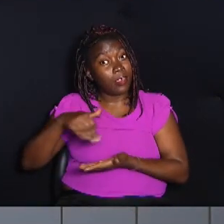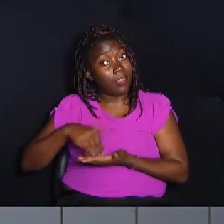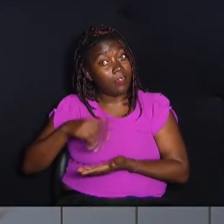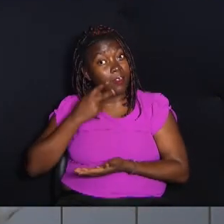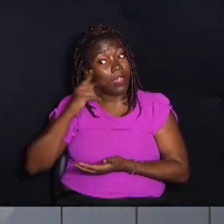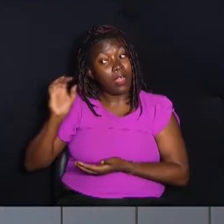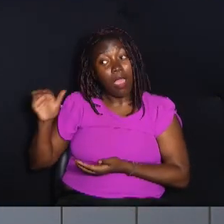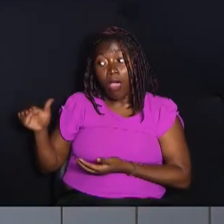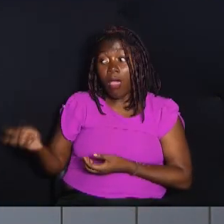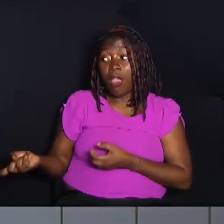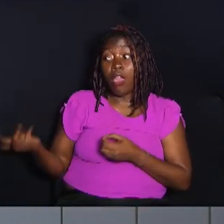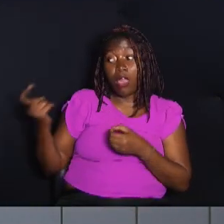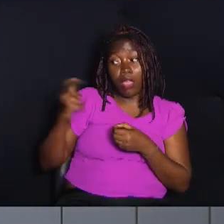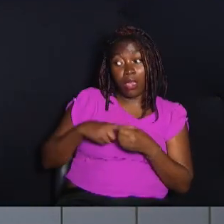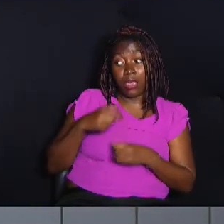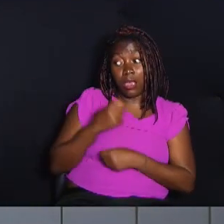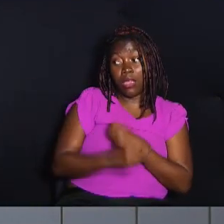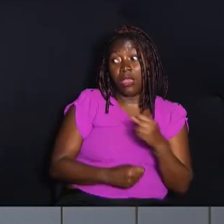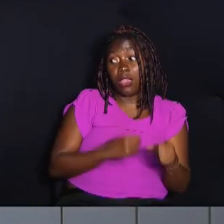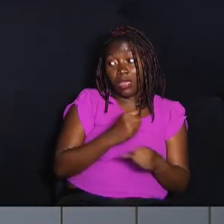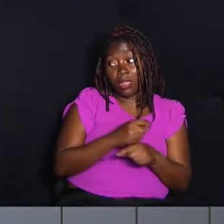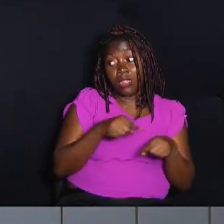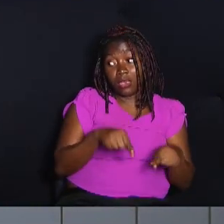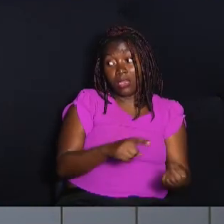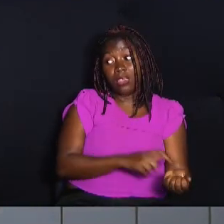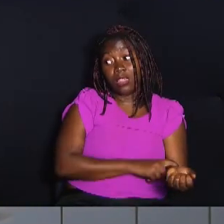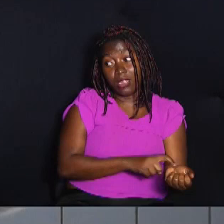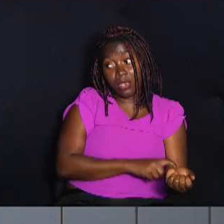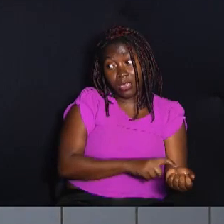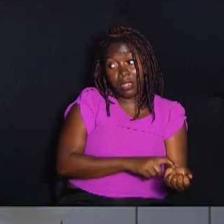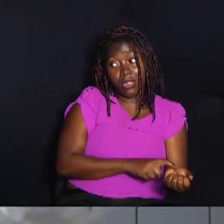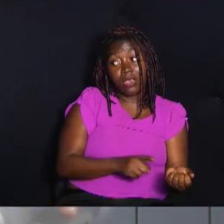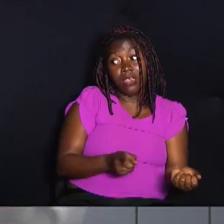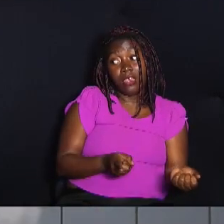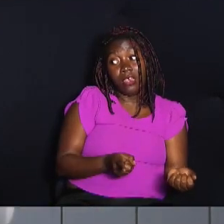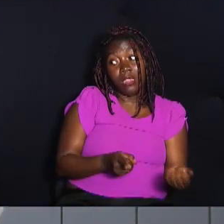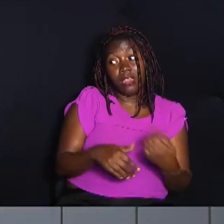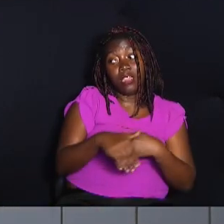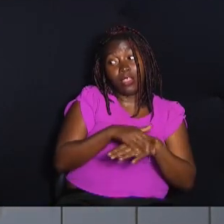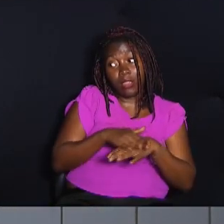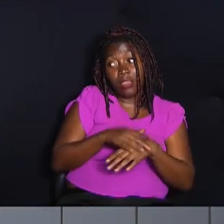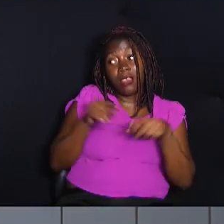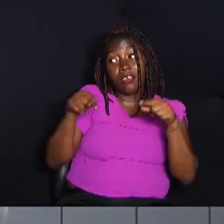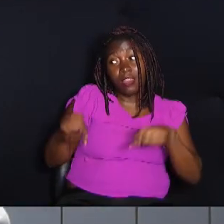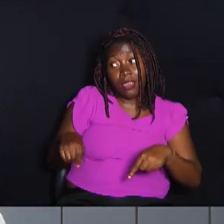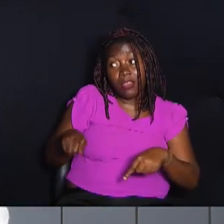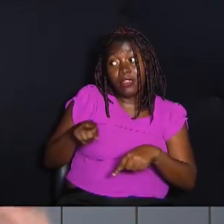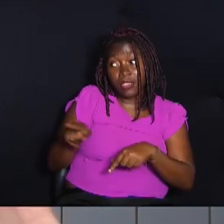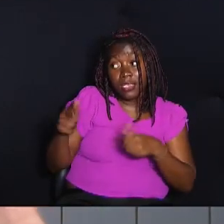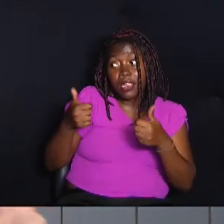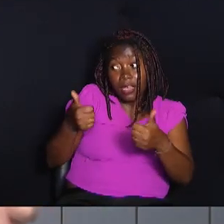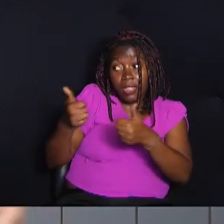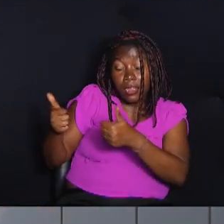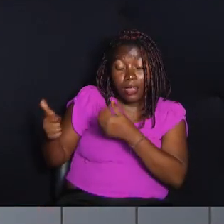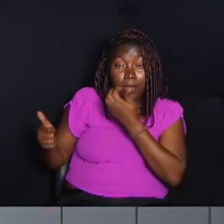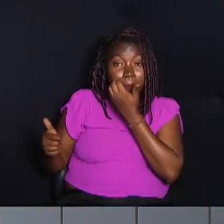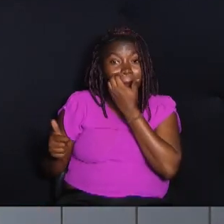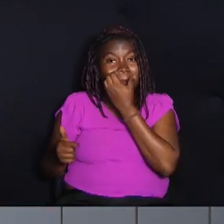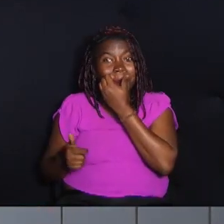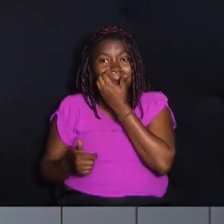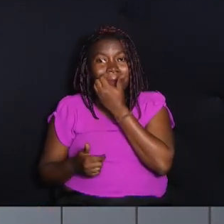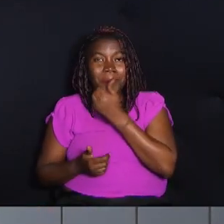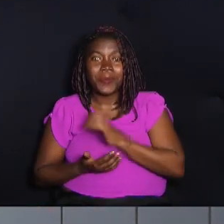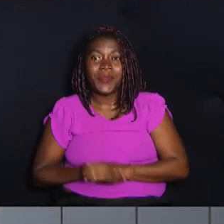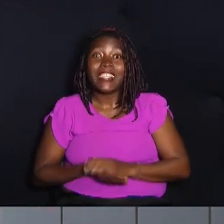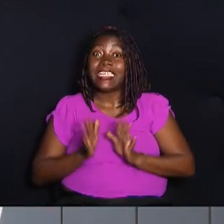estamos voltando, esse ano vai ser um ano estressante. Sim, então sem vamos dúvida. conversar aqui, vocês estão tudo bem. O preventivo você já está fazendo. Exatamente. Já está